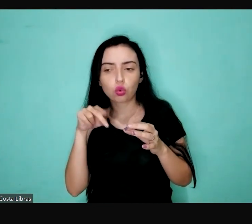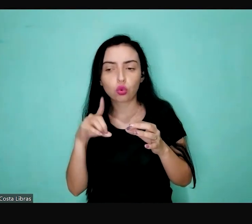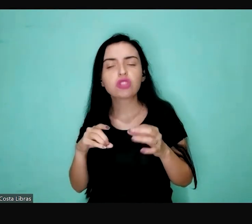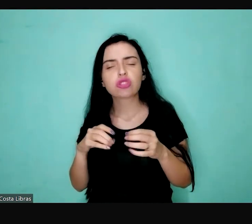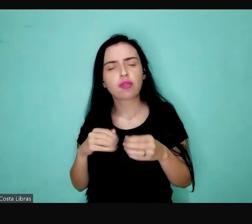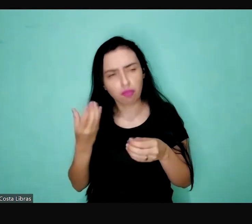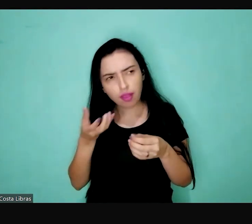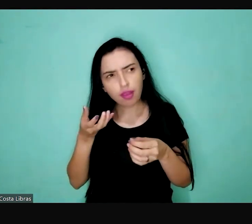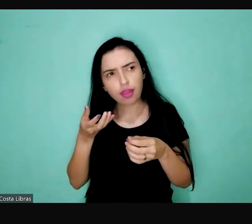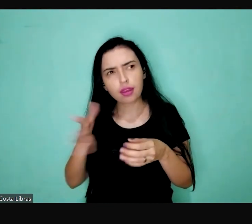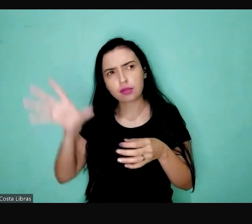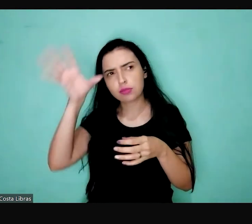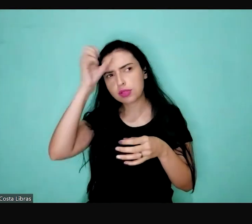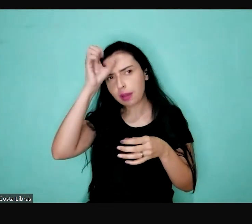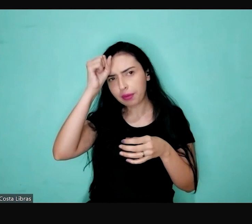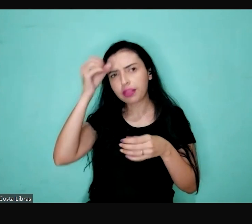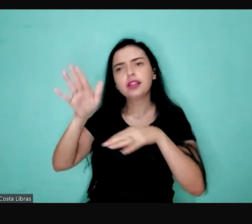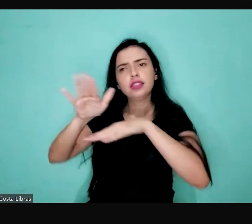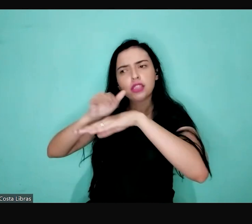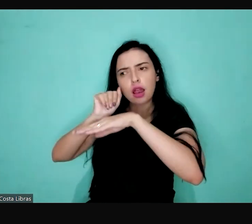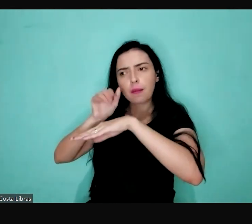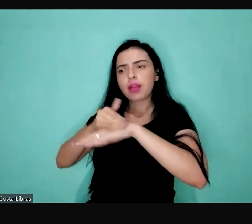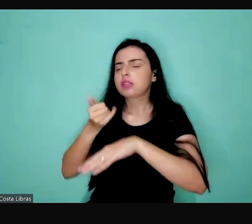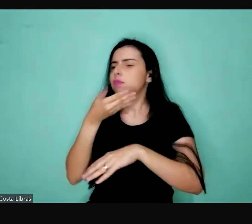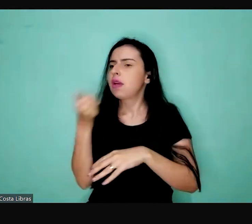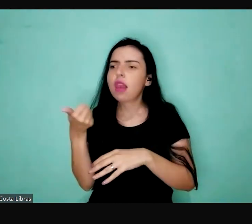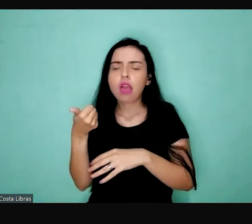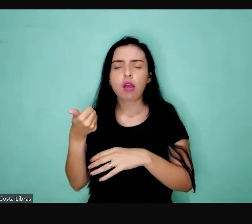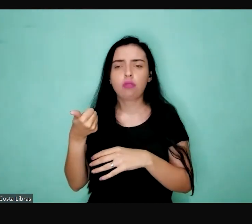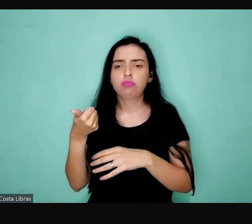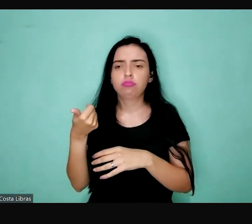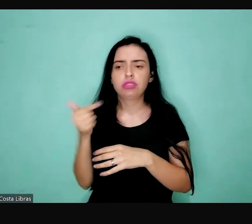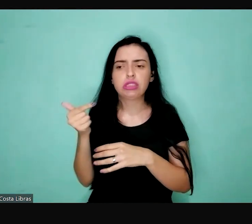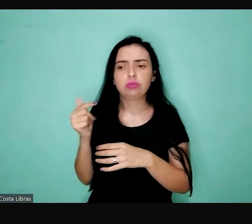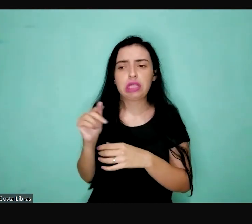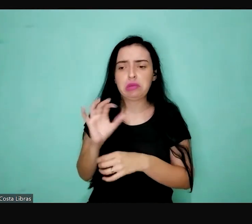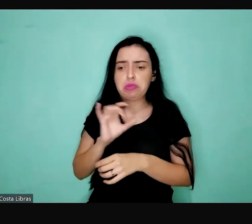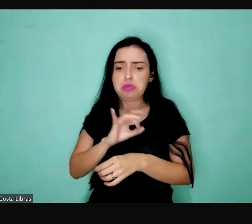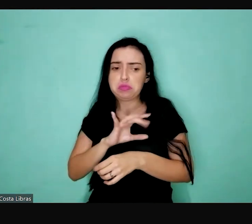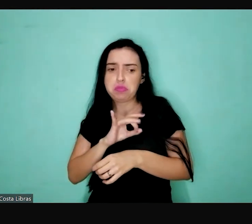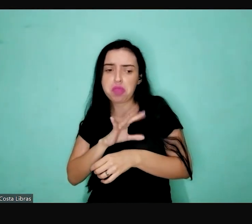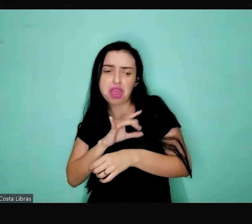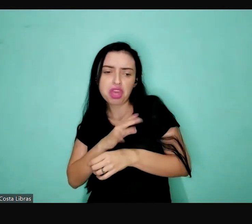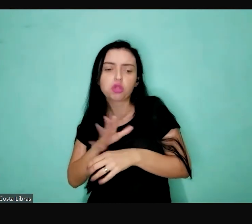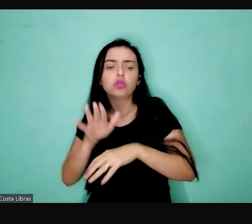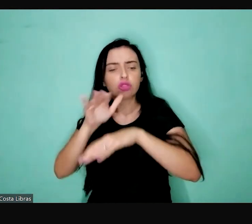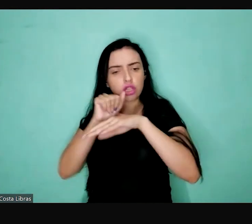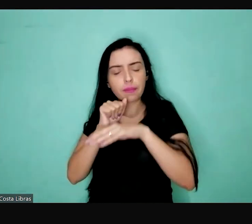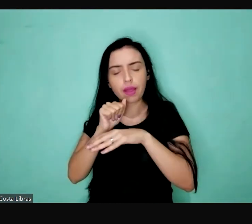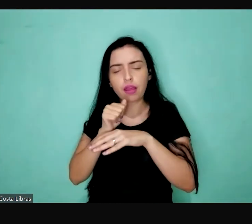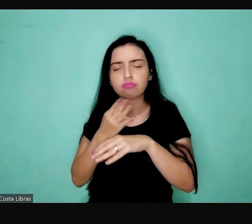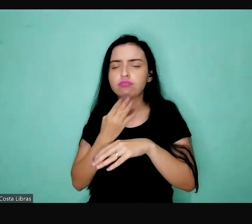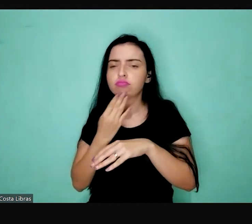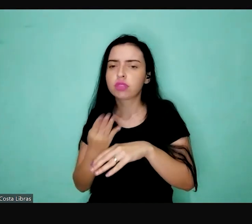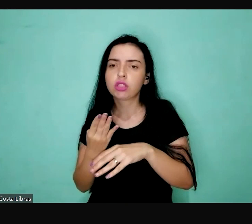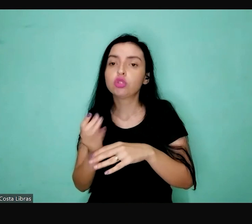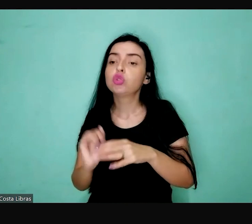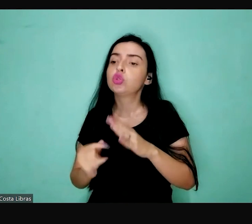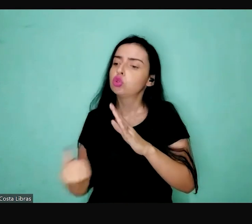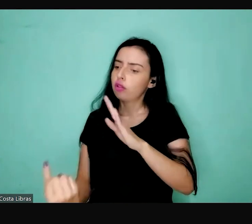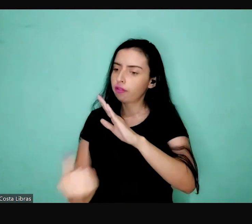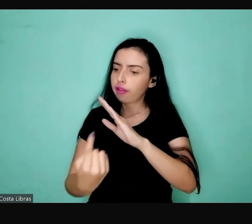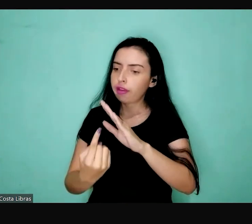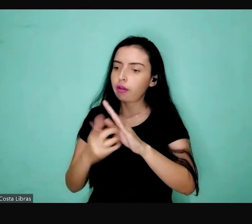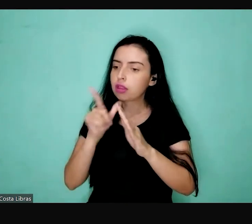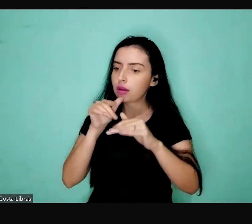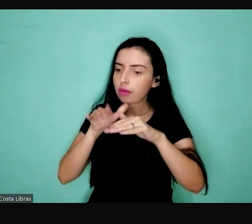os melhores. Não temos nenhum receio de fazê-lo. E o senhor não atravessou o Atlântico à toa.